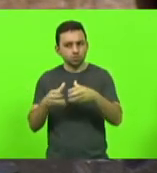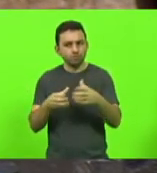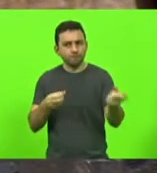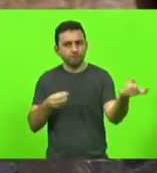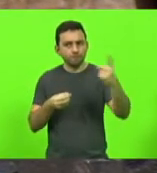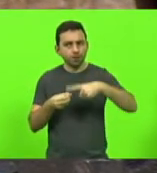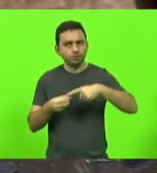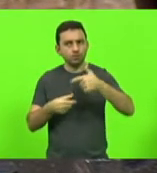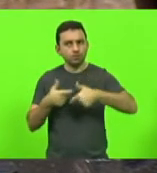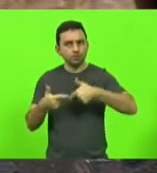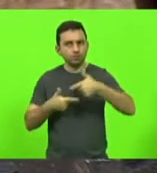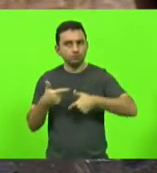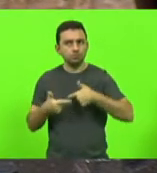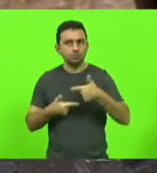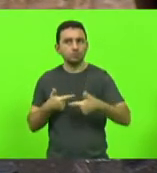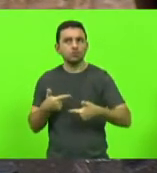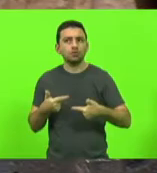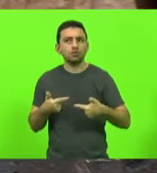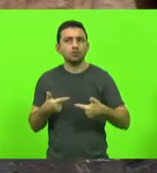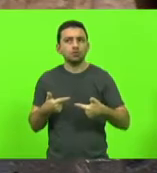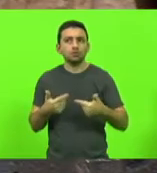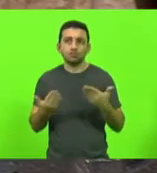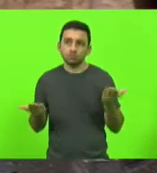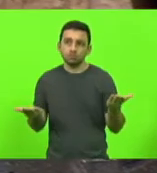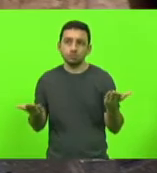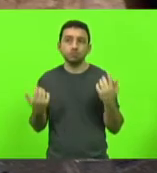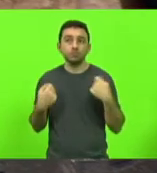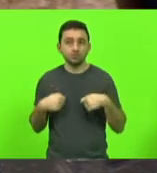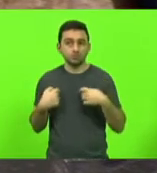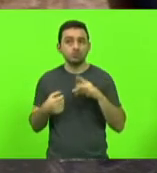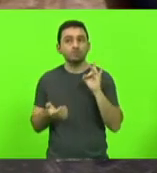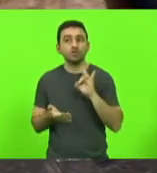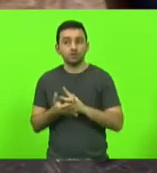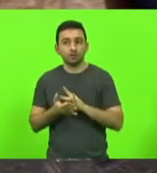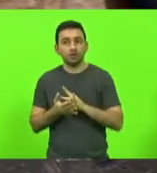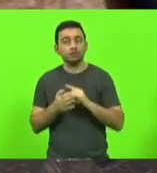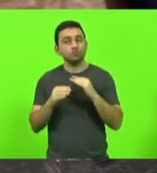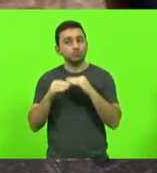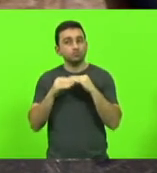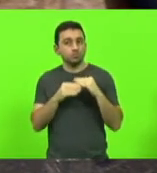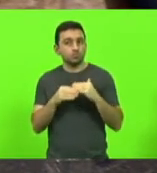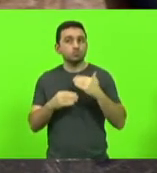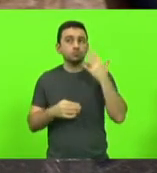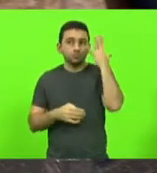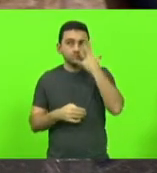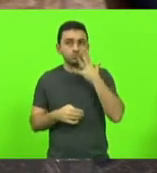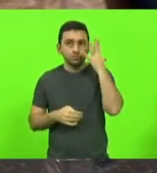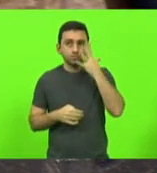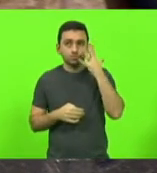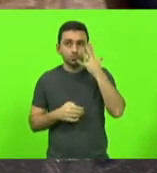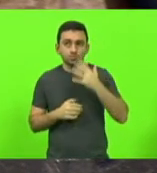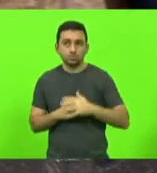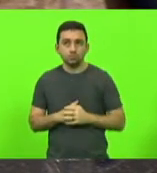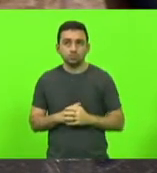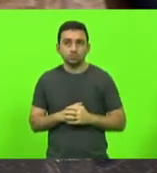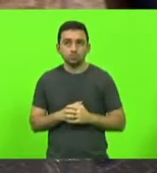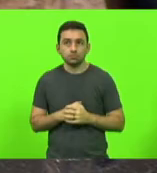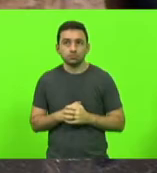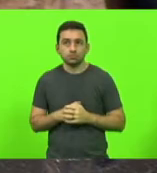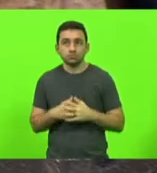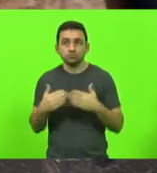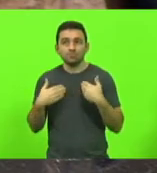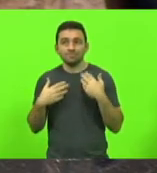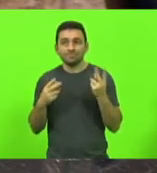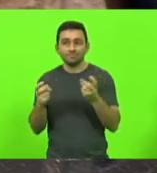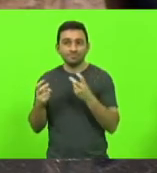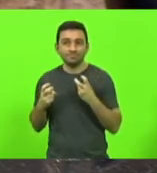aqui nessa casa. Uma delas foi essa. Então, a gente tem que ter realmente coerência com o nosso discurso. E, pelo que eu vejo, tem gente